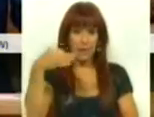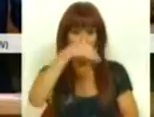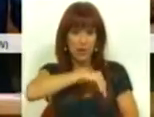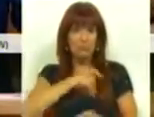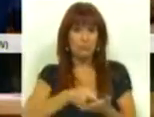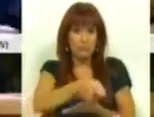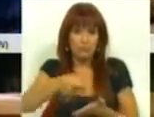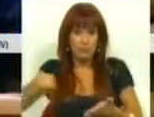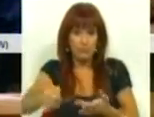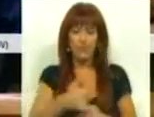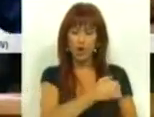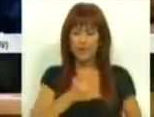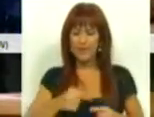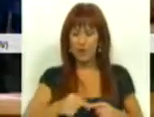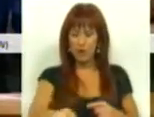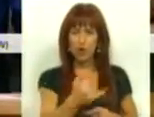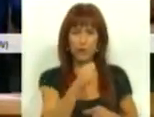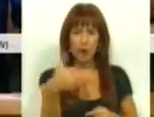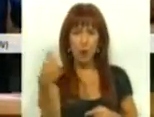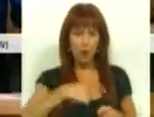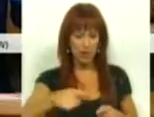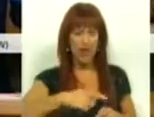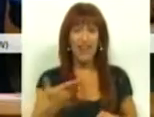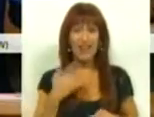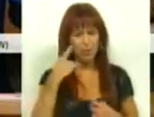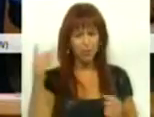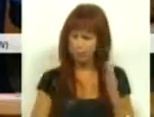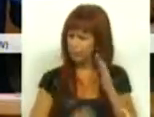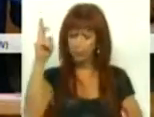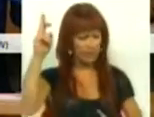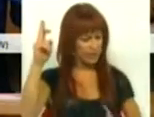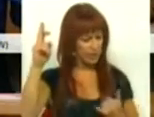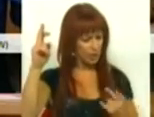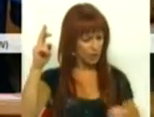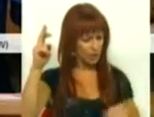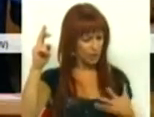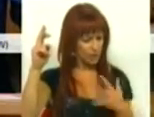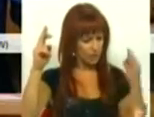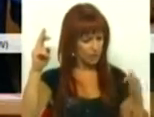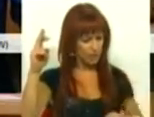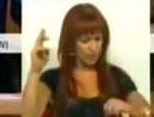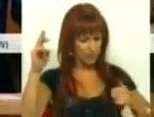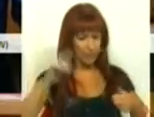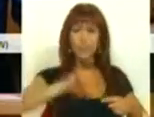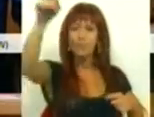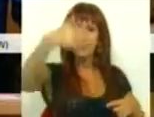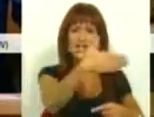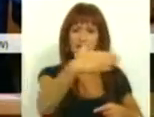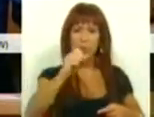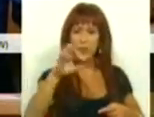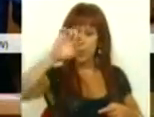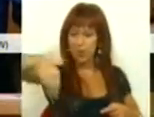pensões. Entre 2005 e 2011, a dívida pública subiu de 62,5% do PIB para